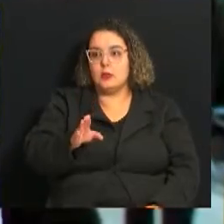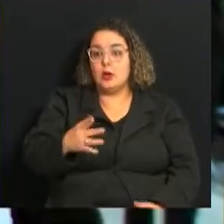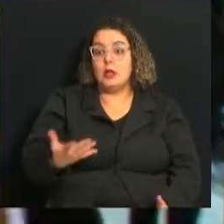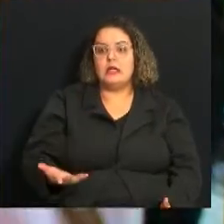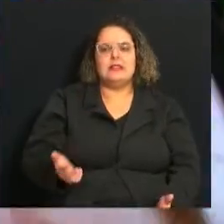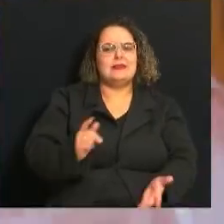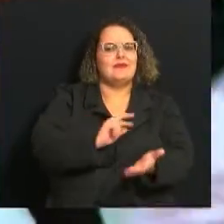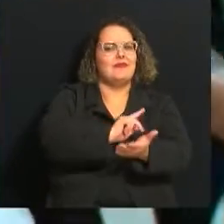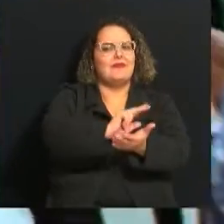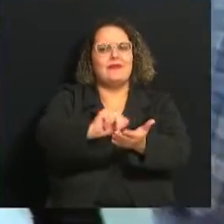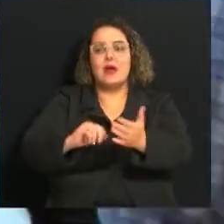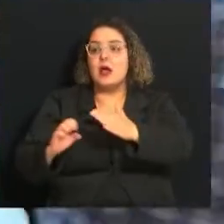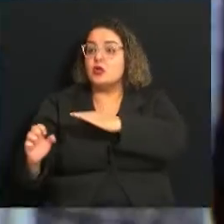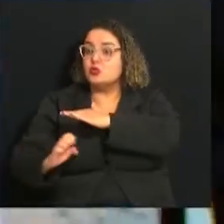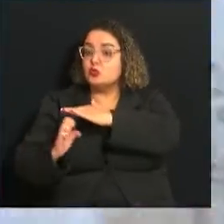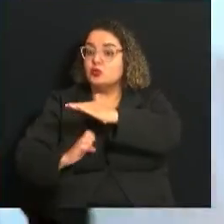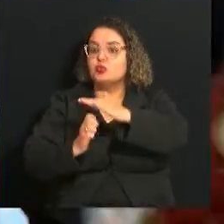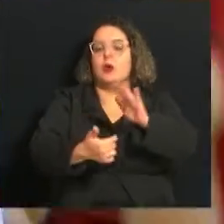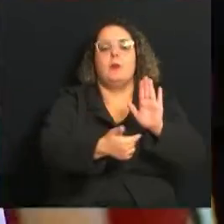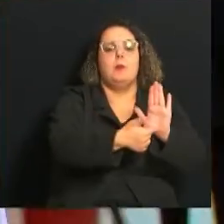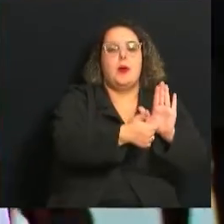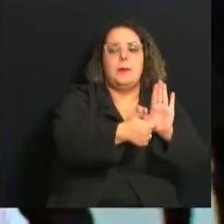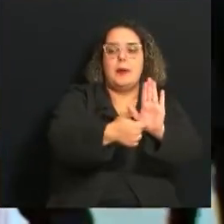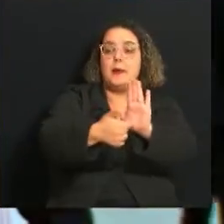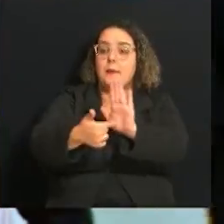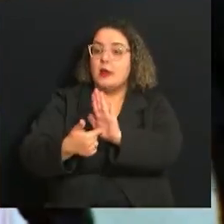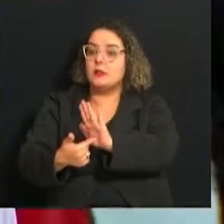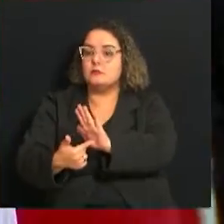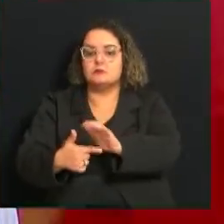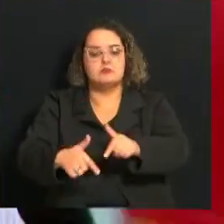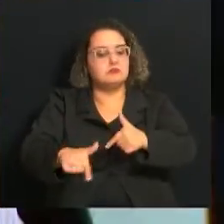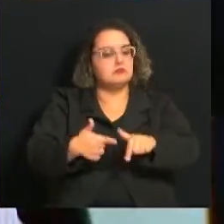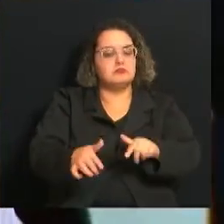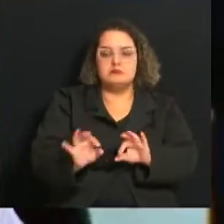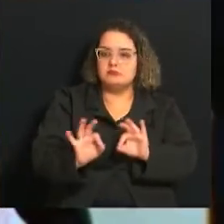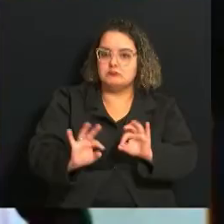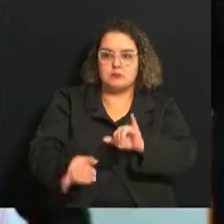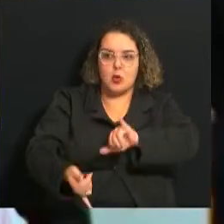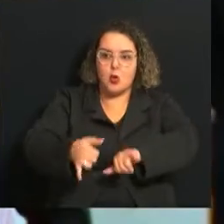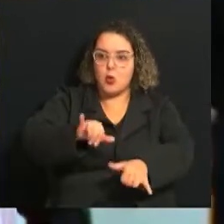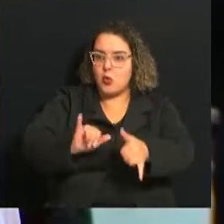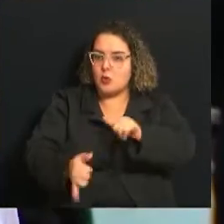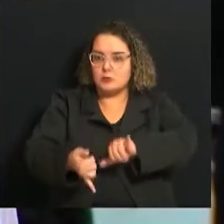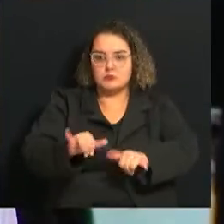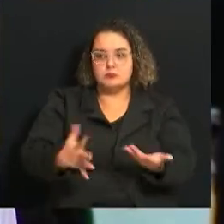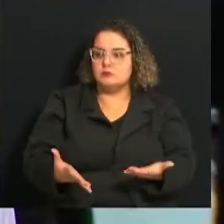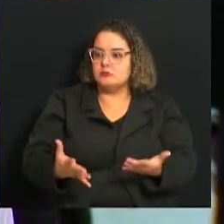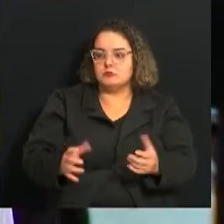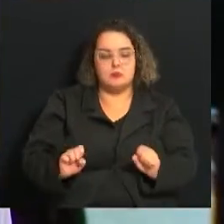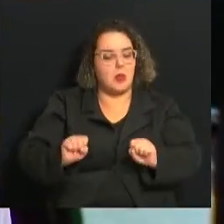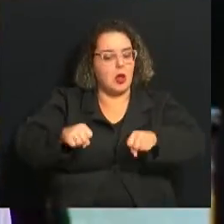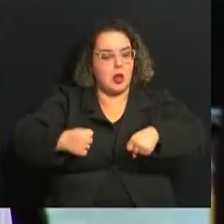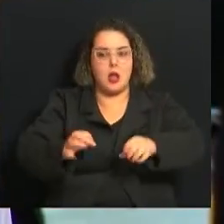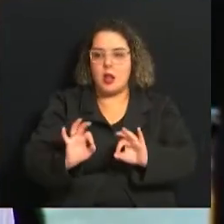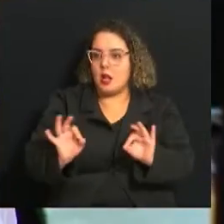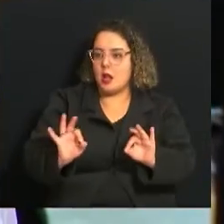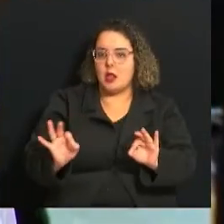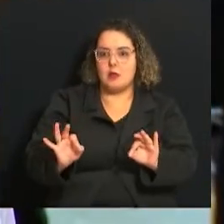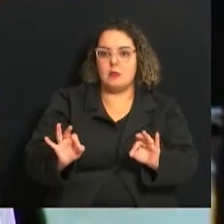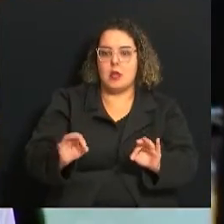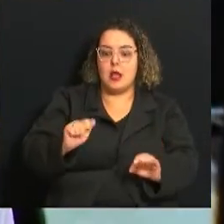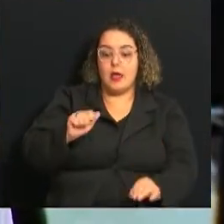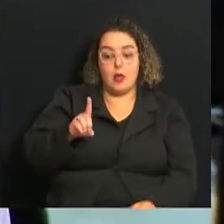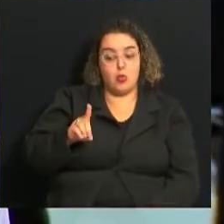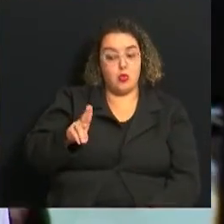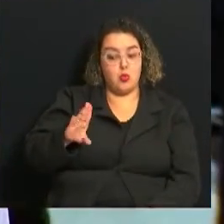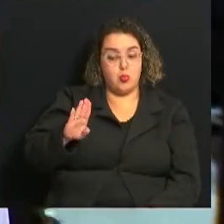diversas empresas expositoras que não trabalham com produtos químicos, nem defensivos, nem adubos químicos. Então